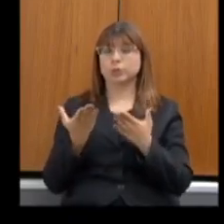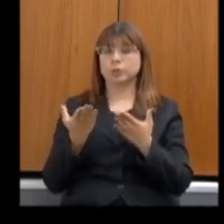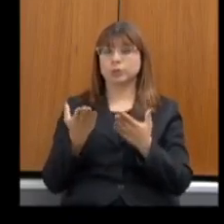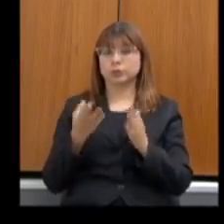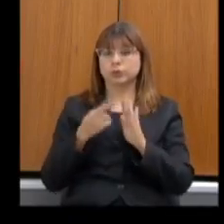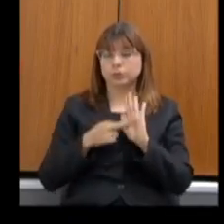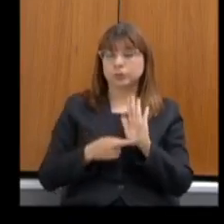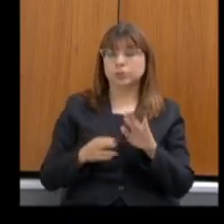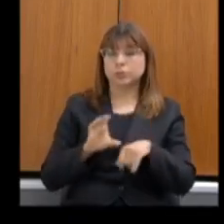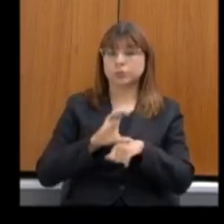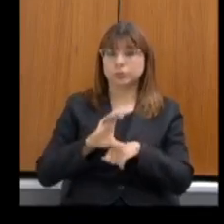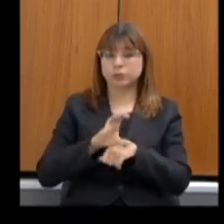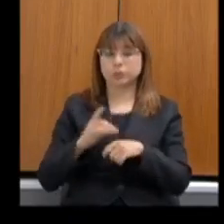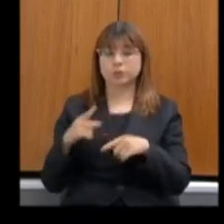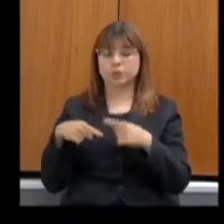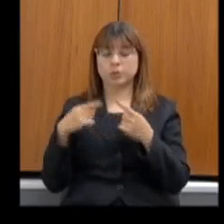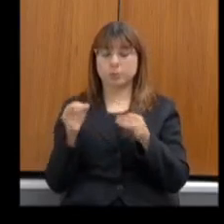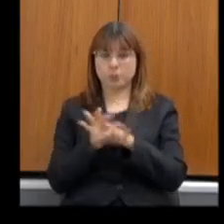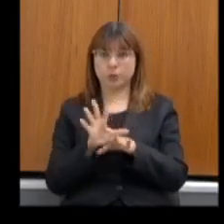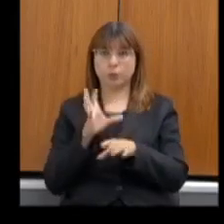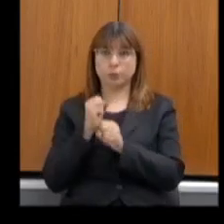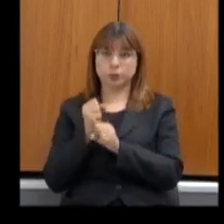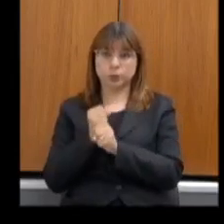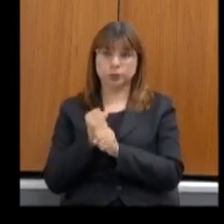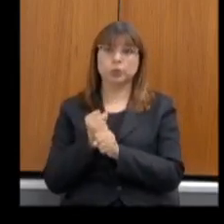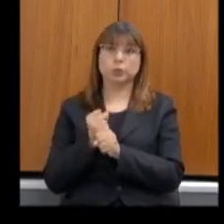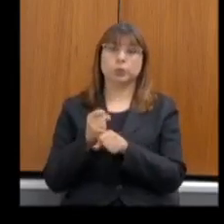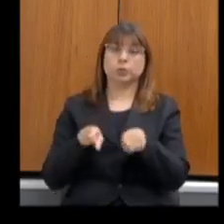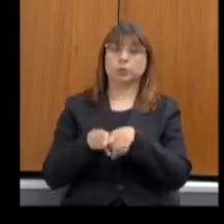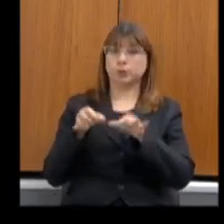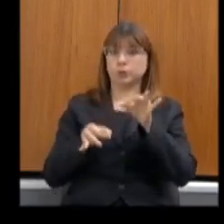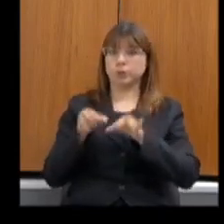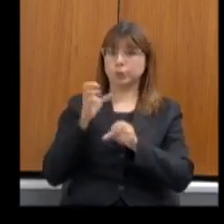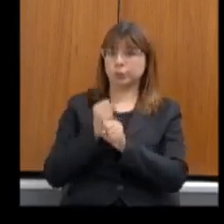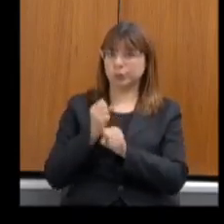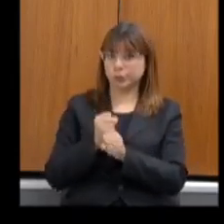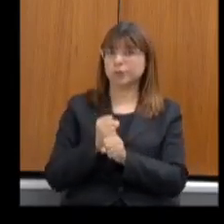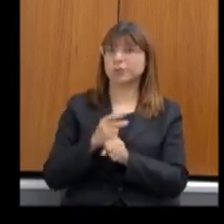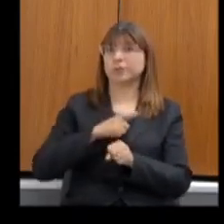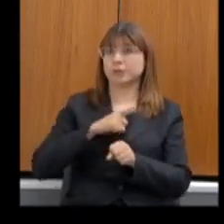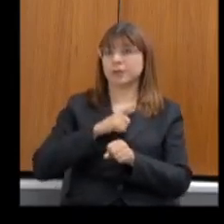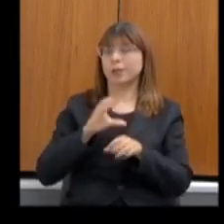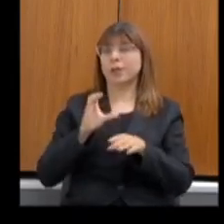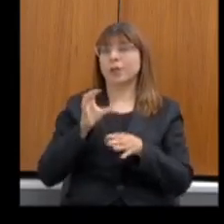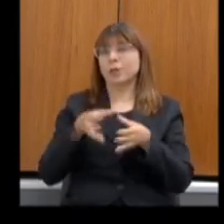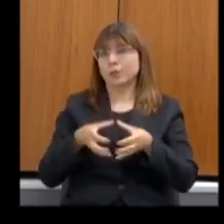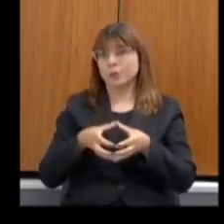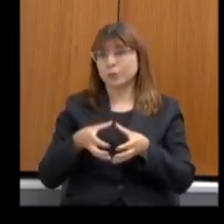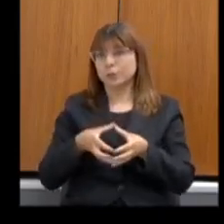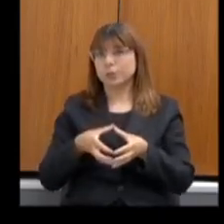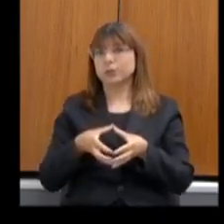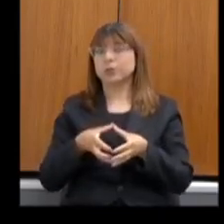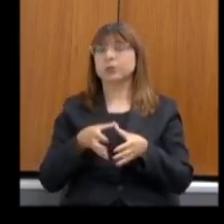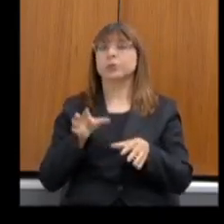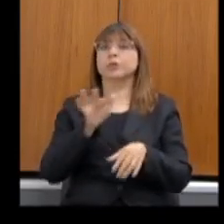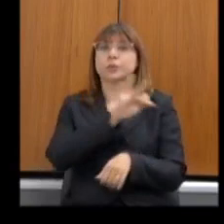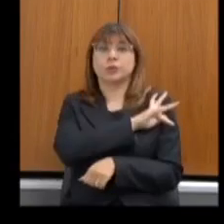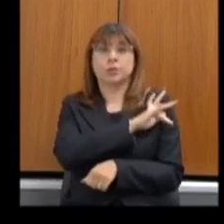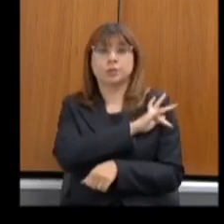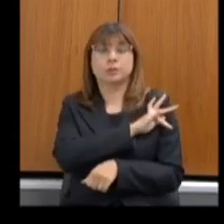depois de prestação de contas ao Tribunal de Contas que passa pela comissão de fiscalização financeira e orçamentária